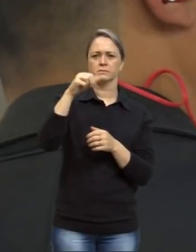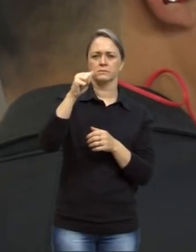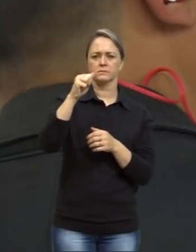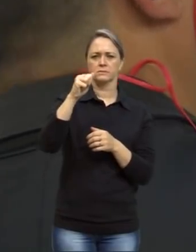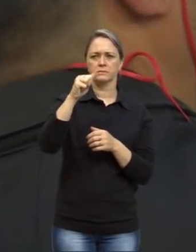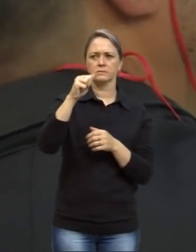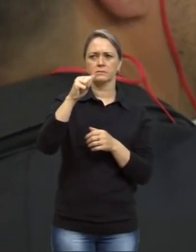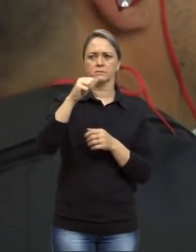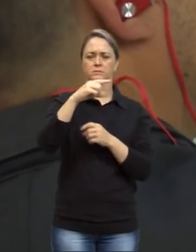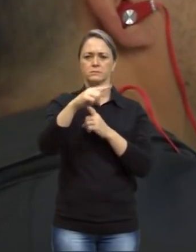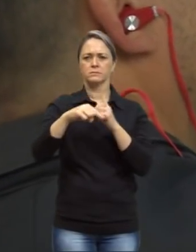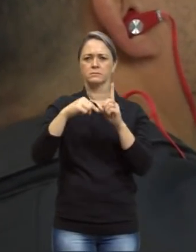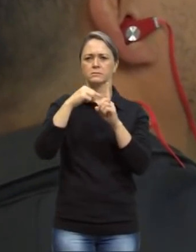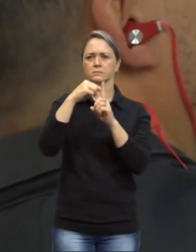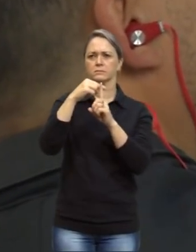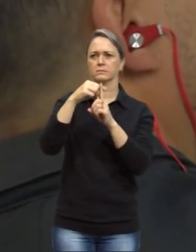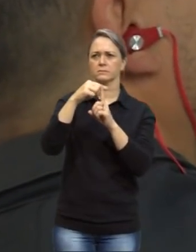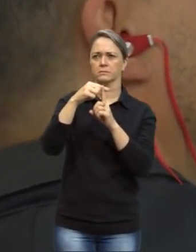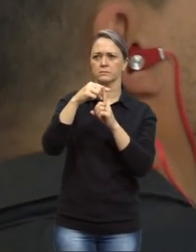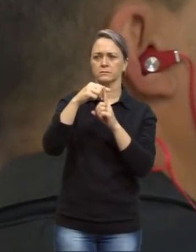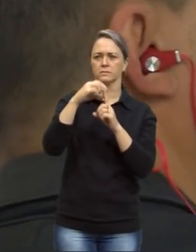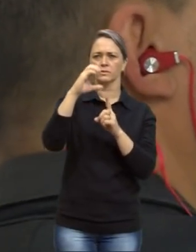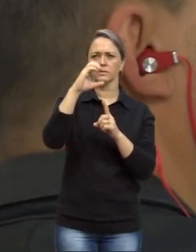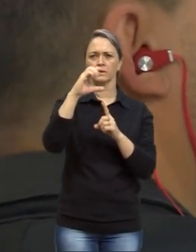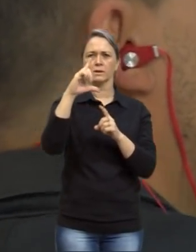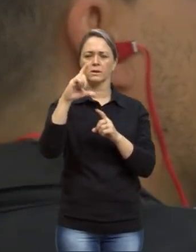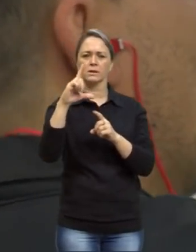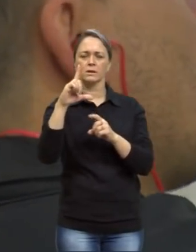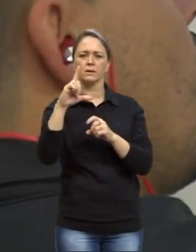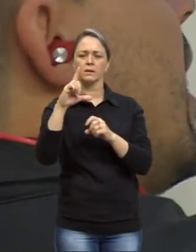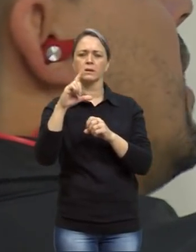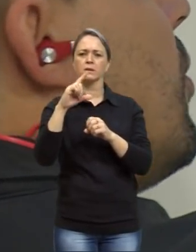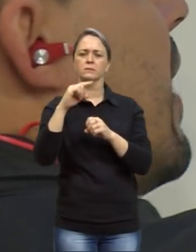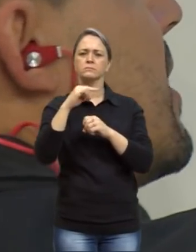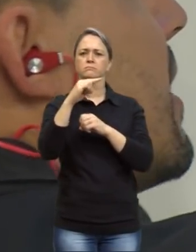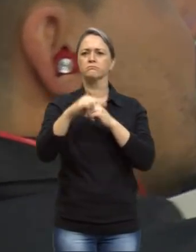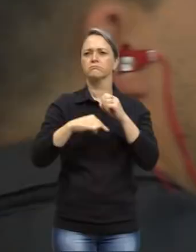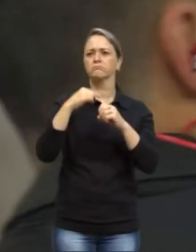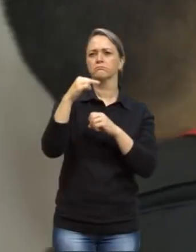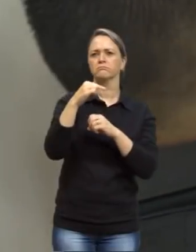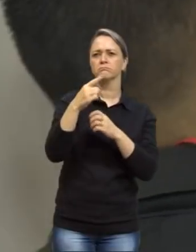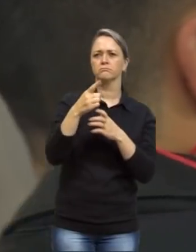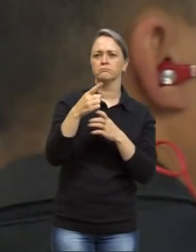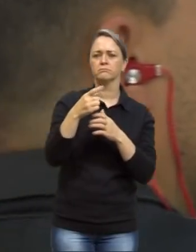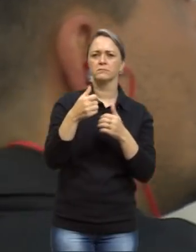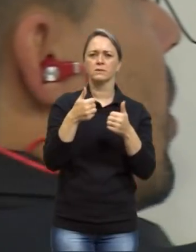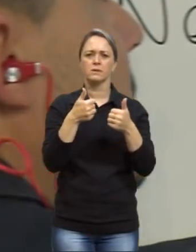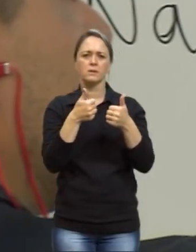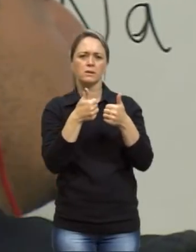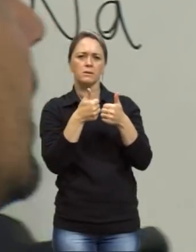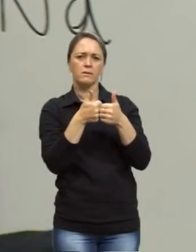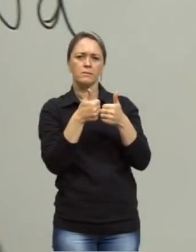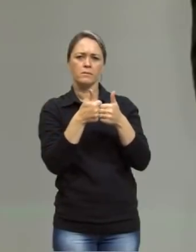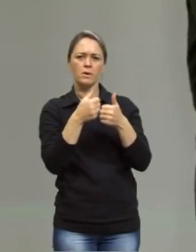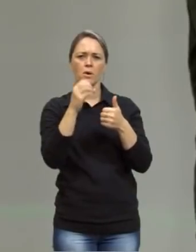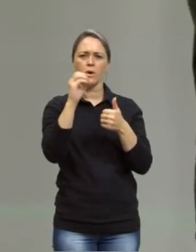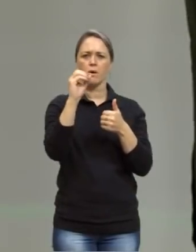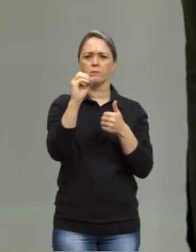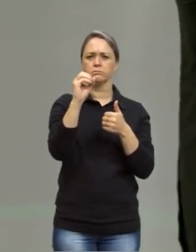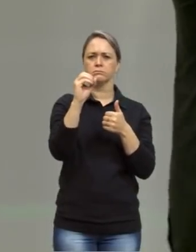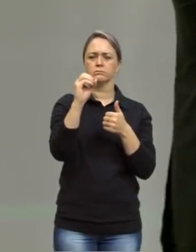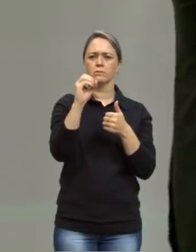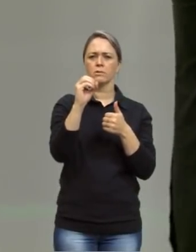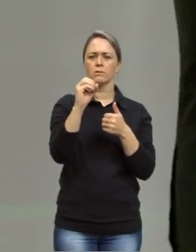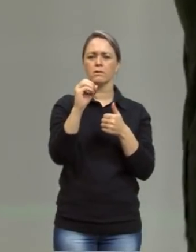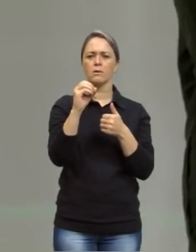um cátion e tem um cloreto que é um ânion o cloreto vai estar próximo do oxigênio ou